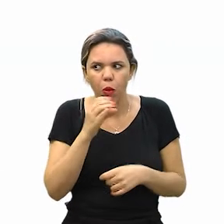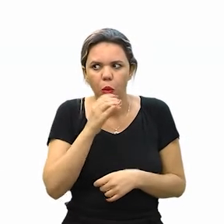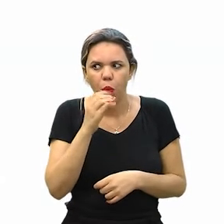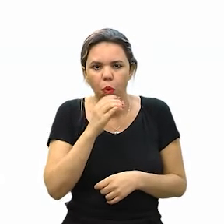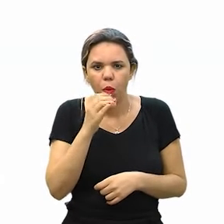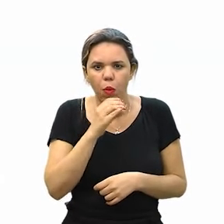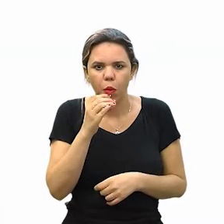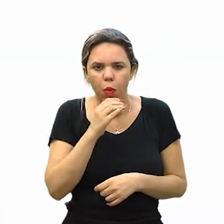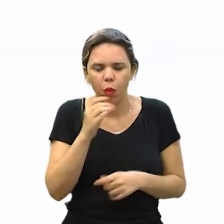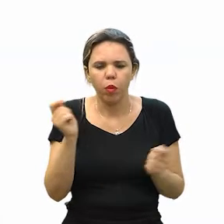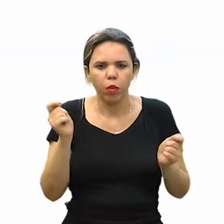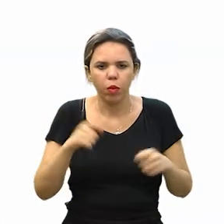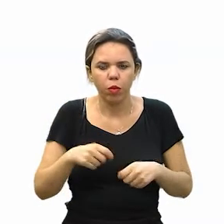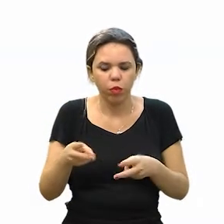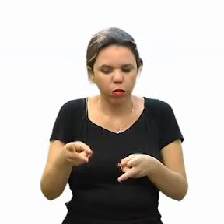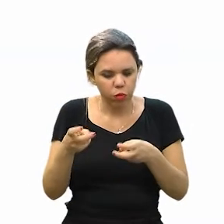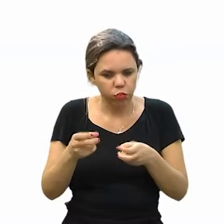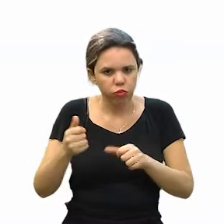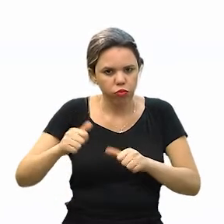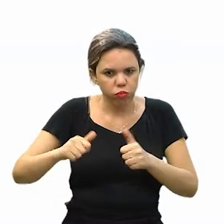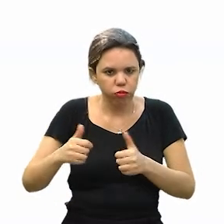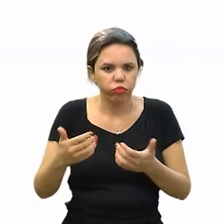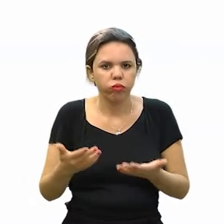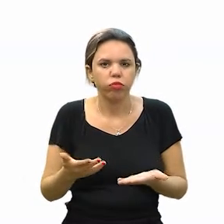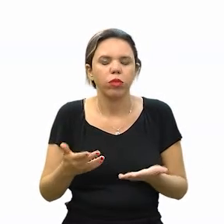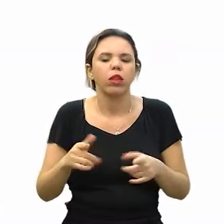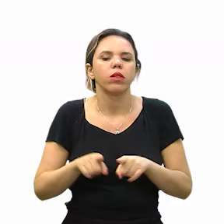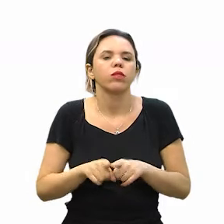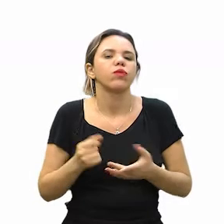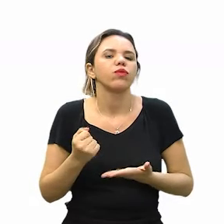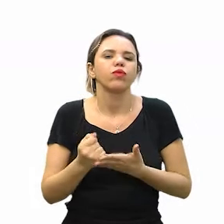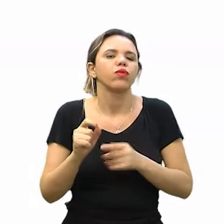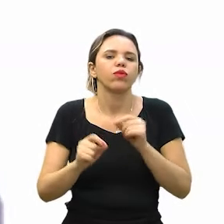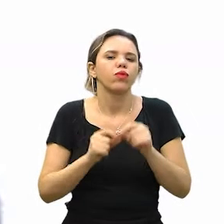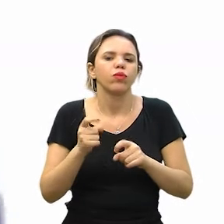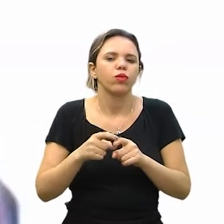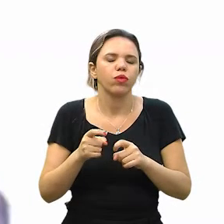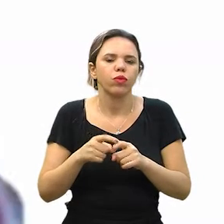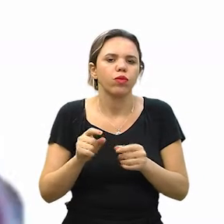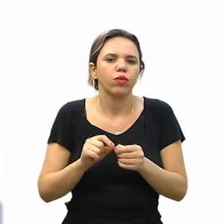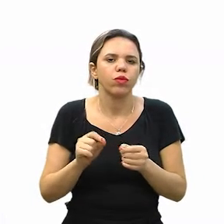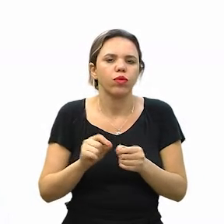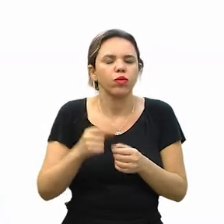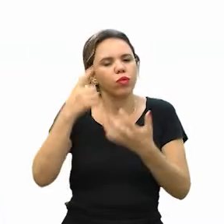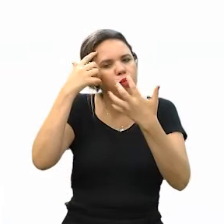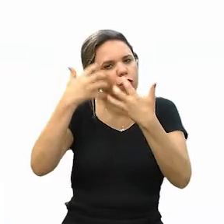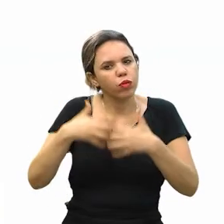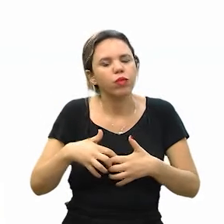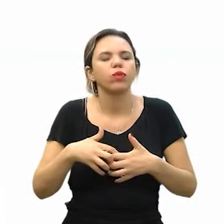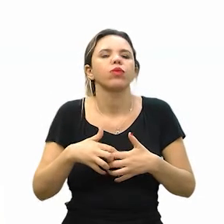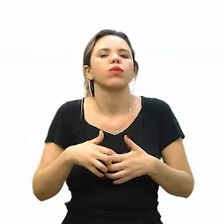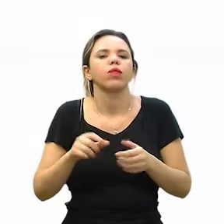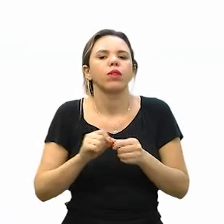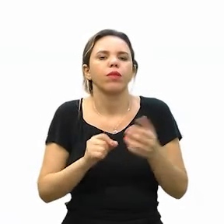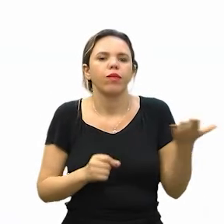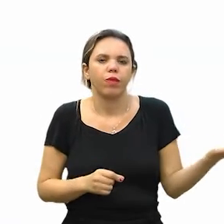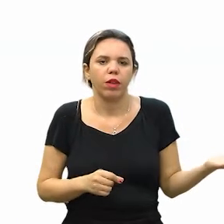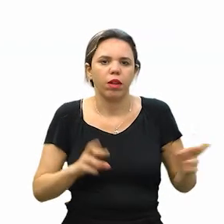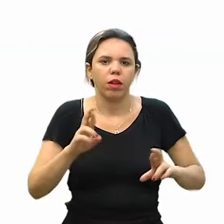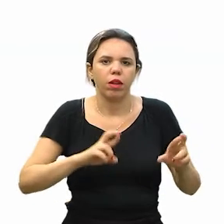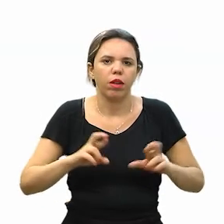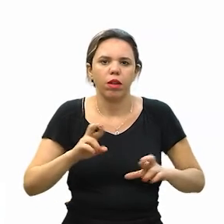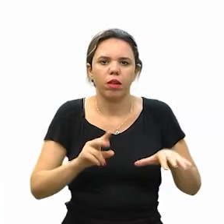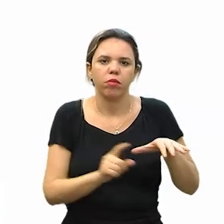de urgência, ele tem condições de fazer o diagnóstico. O que vai ajudar o médico a fazer o raciocínio para fazer